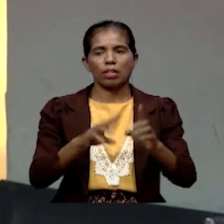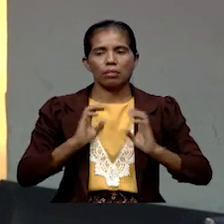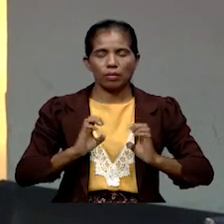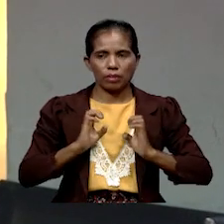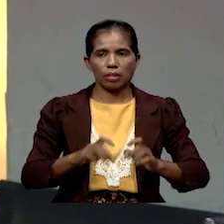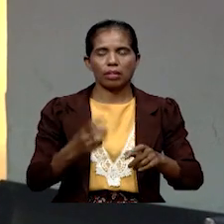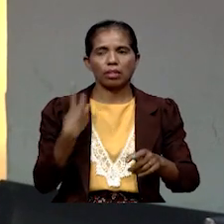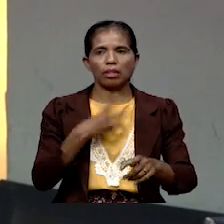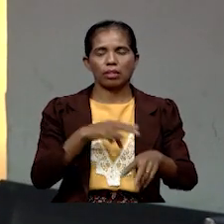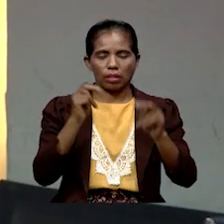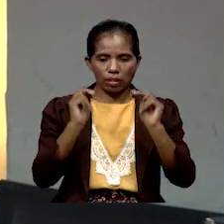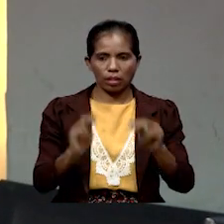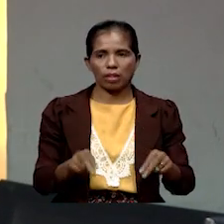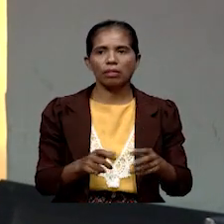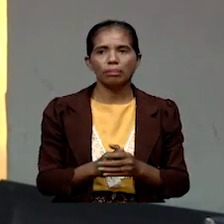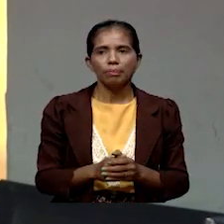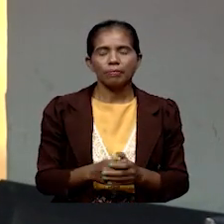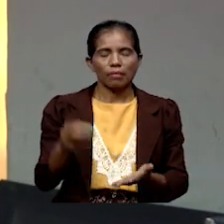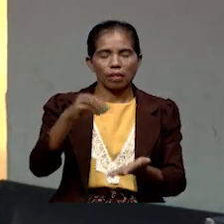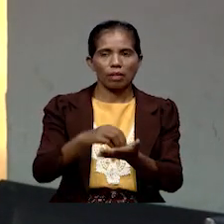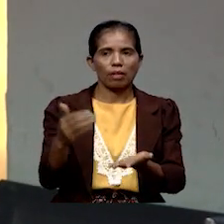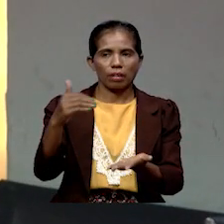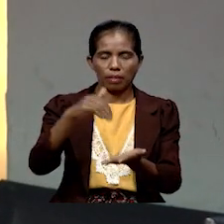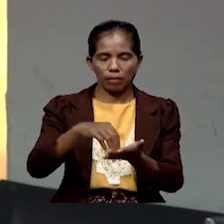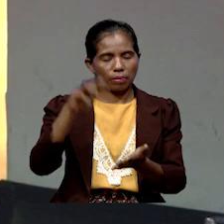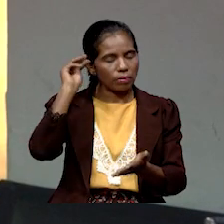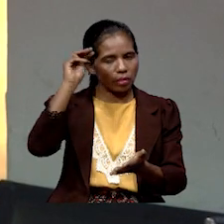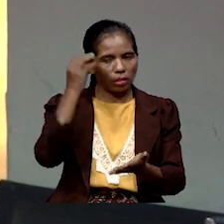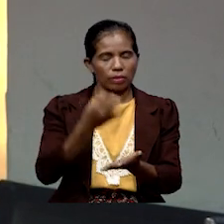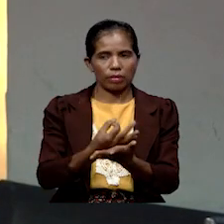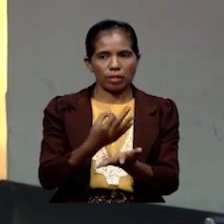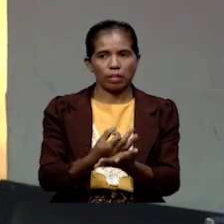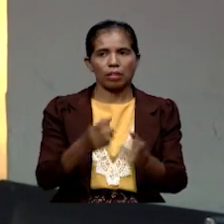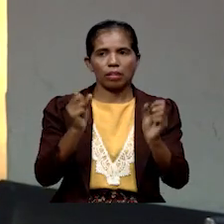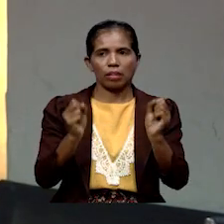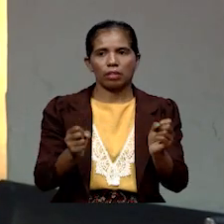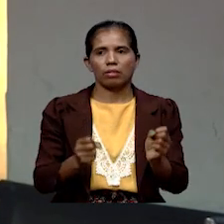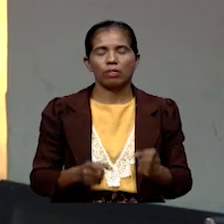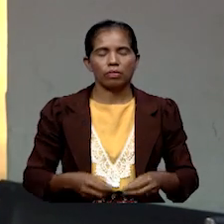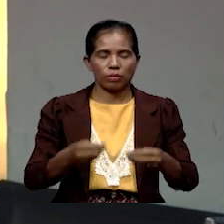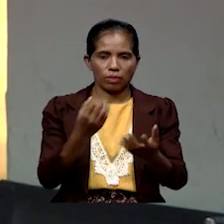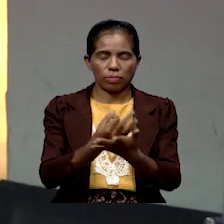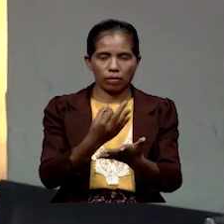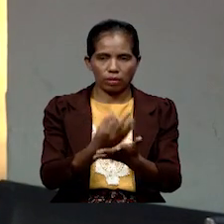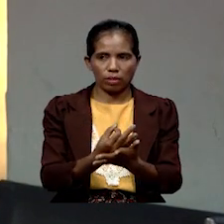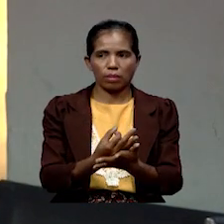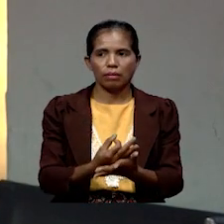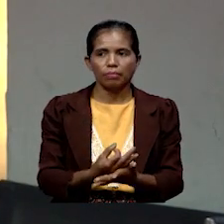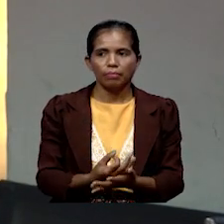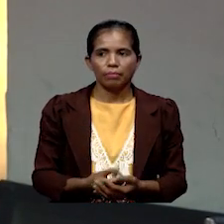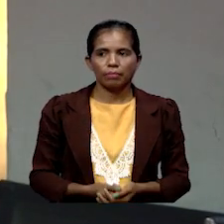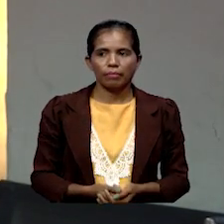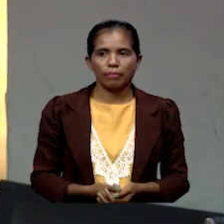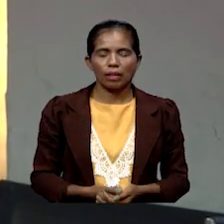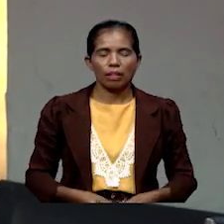que traça fila fale período ida para o Ministério da Finanças para tu arranjo orçamento para tu resposta a acontecimento,